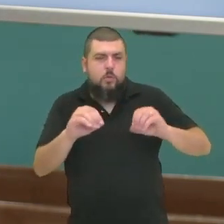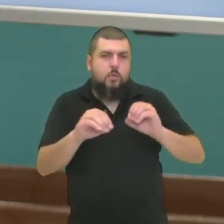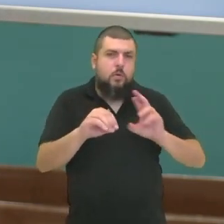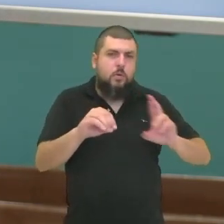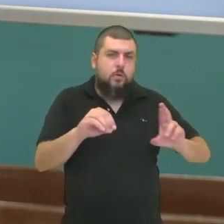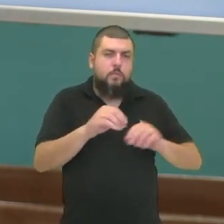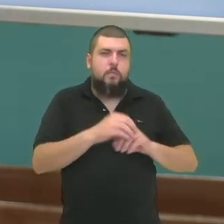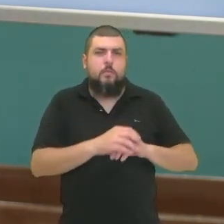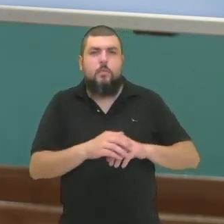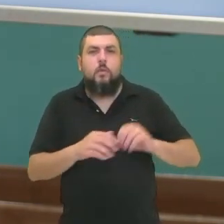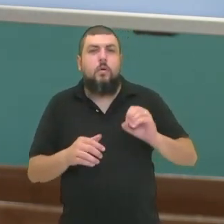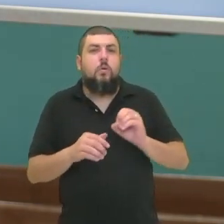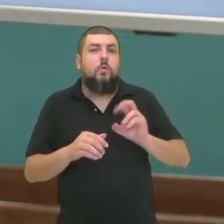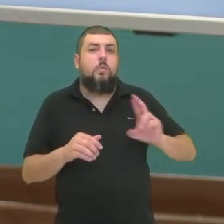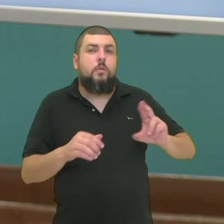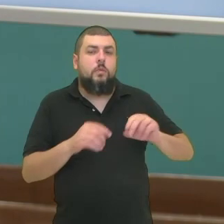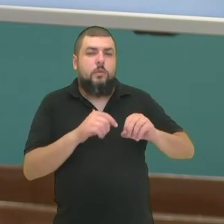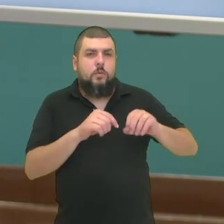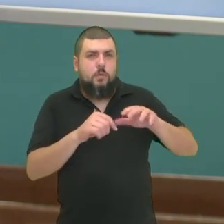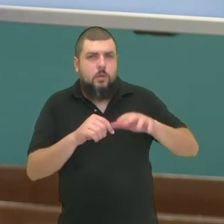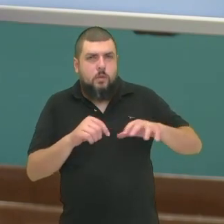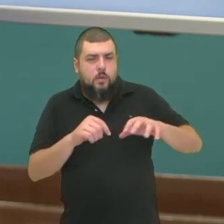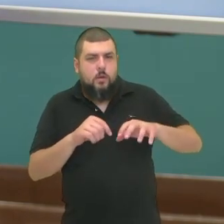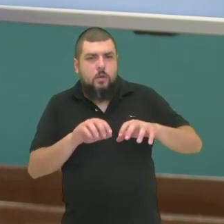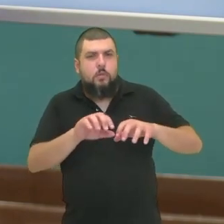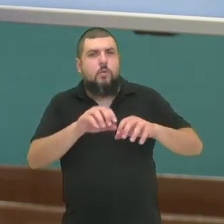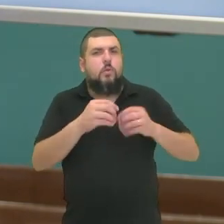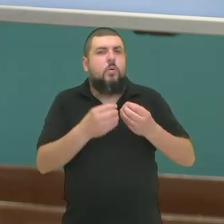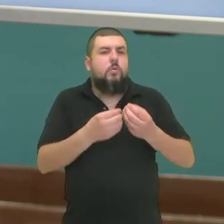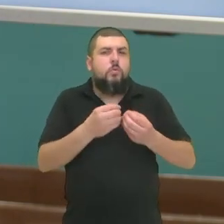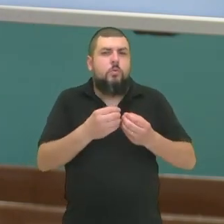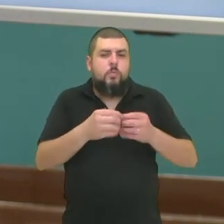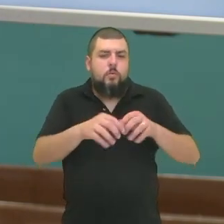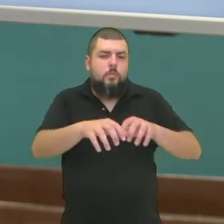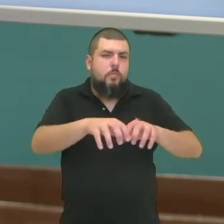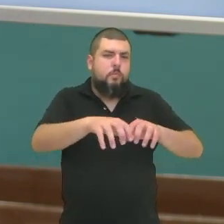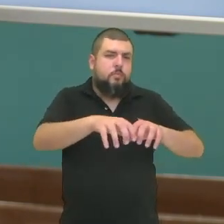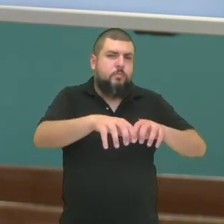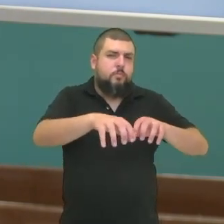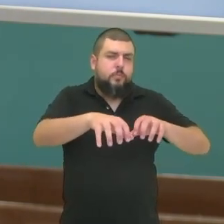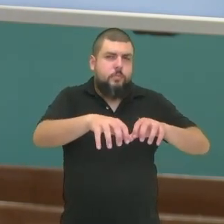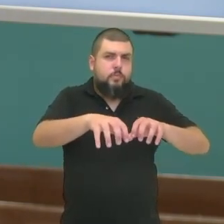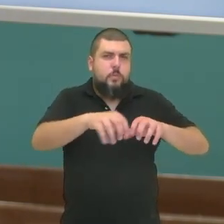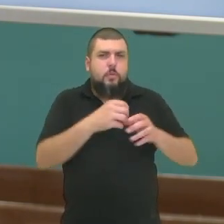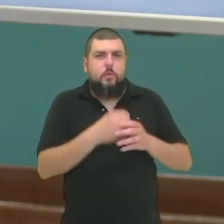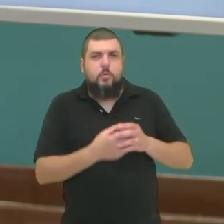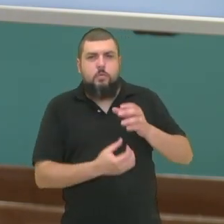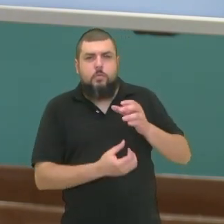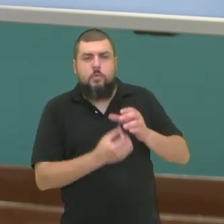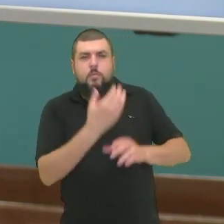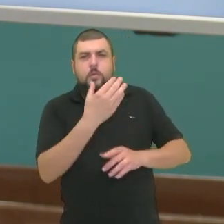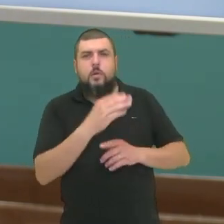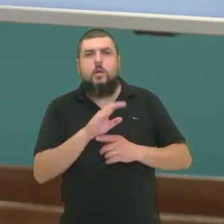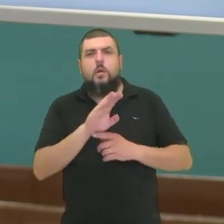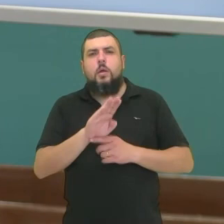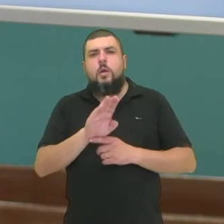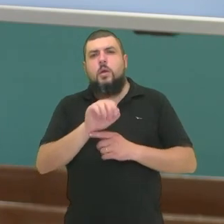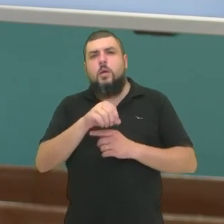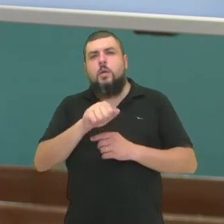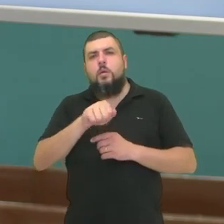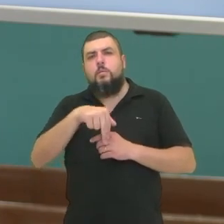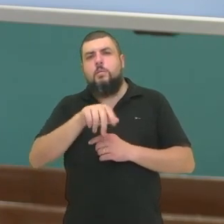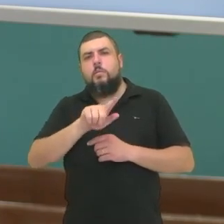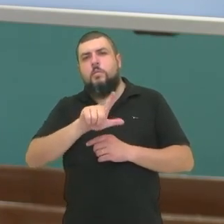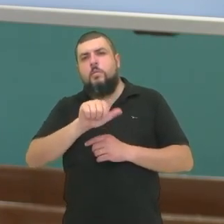O oriental, eles se desagregam do Paquistão ocidental e fundem Bangladesh, que hoje é uma